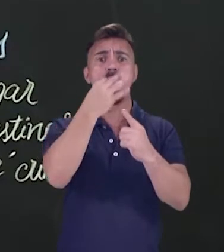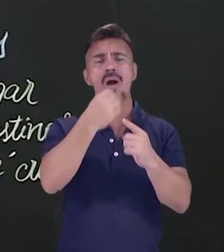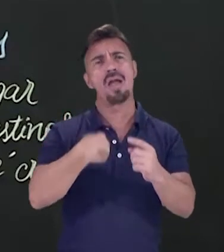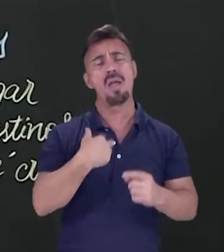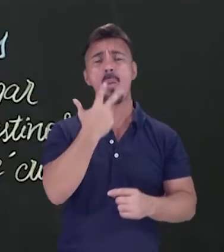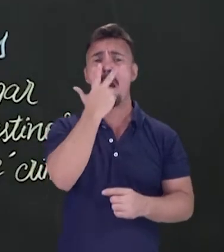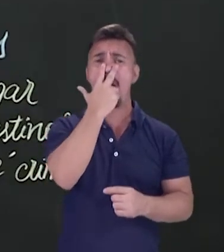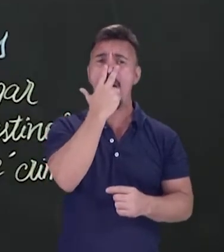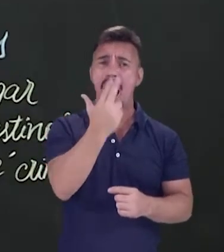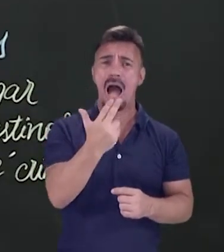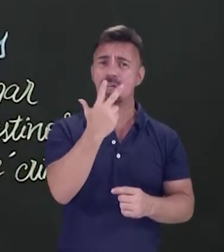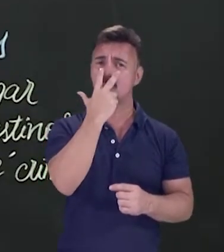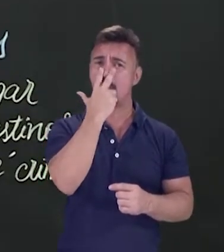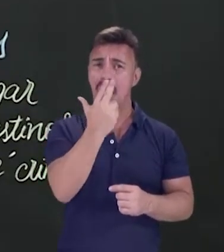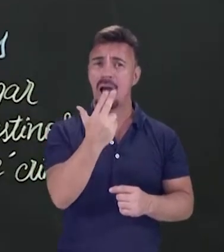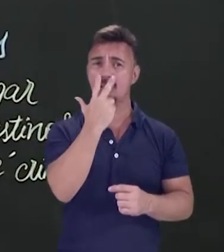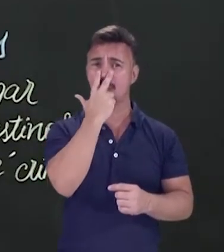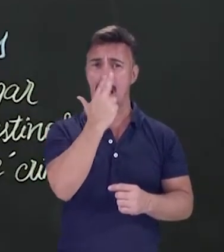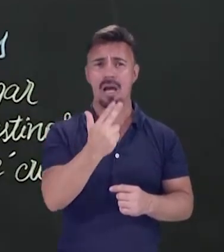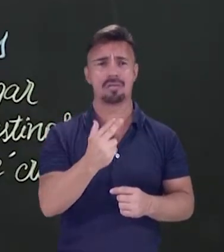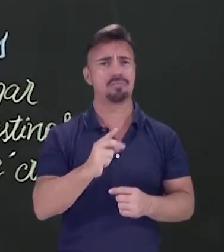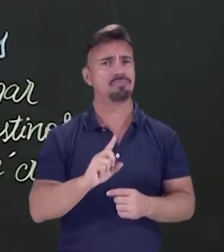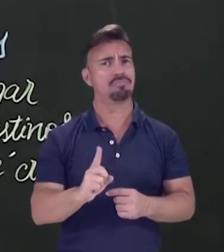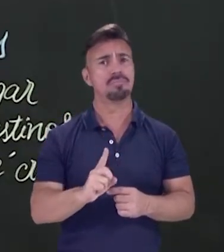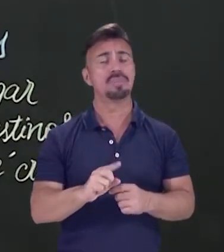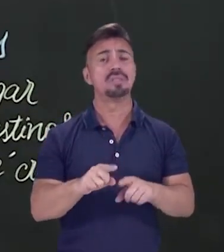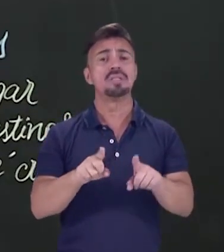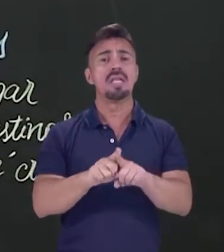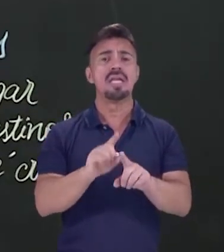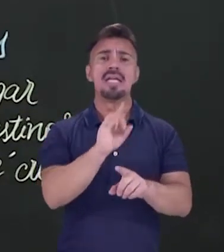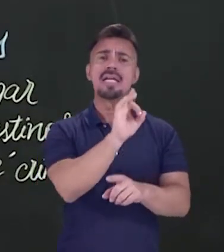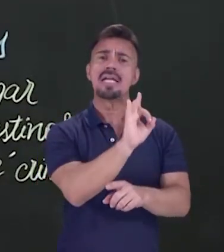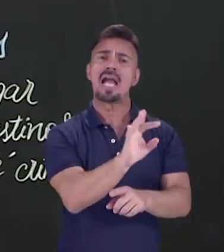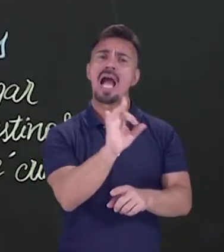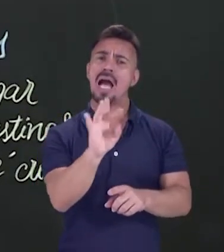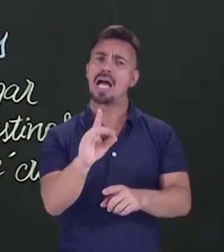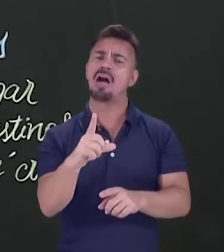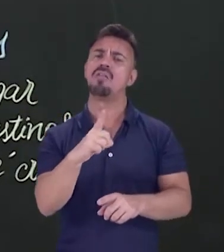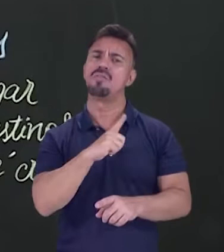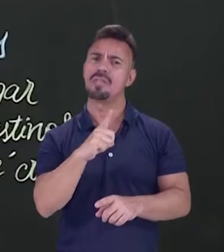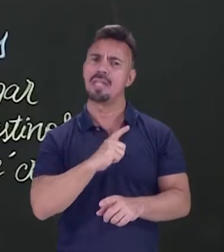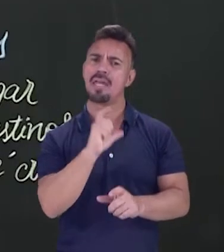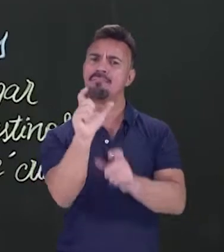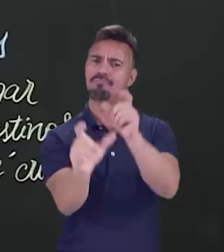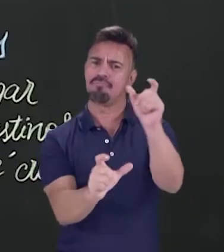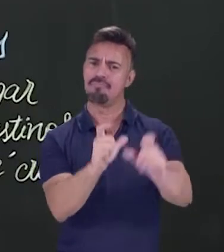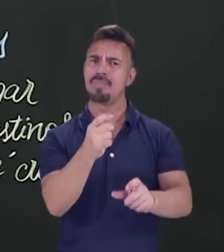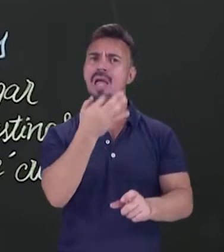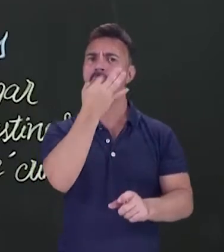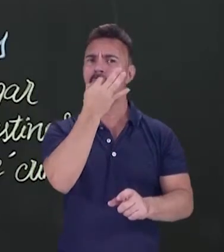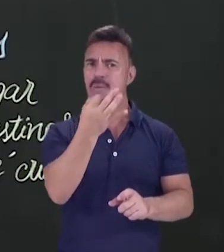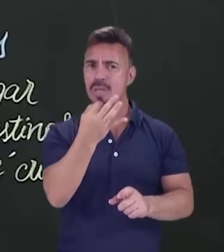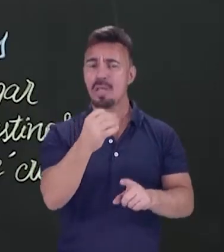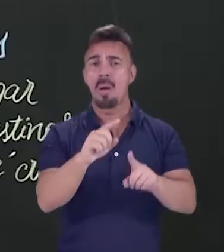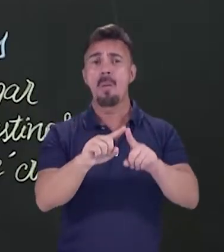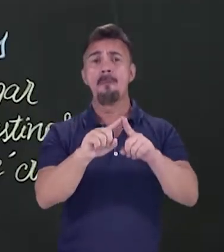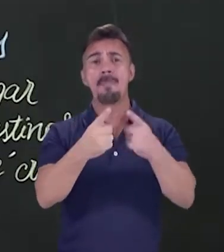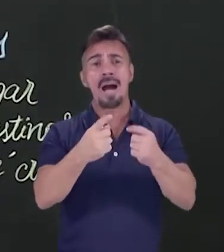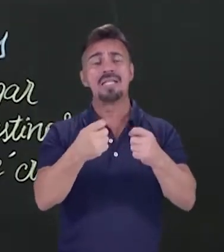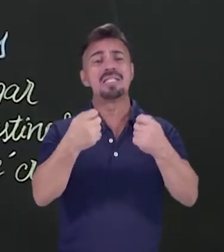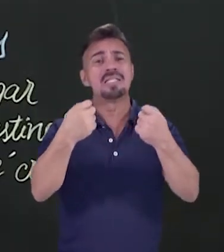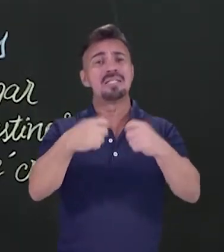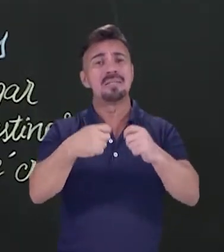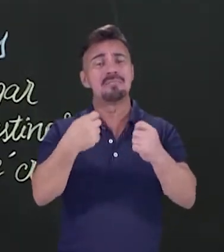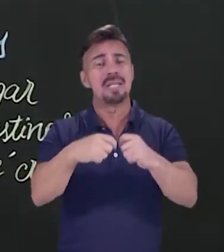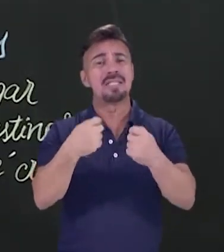em um achismo, ou seja, em uma opinião, em um ponto de vista. Embora cada um tenha a sua opinião, essa opinião precisa ser embasada, bem